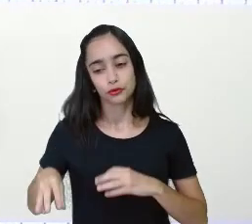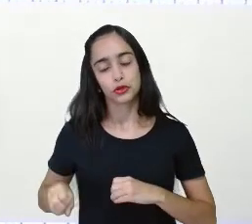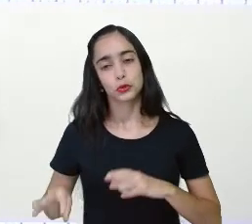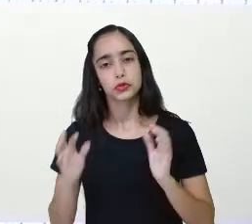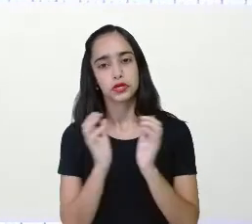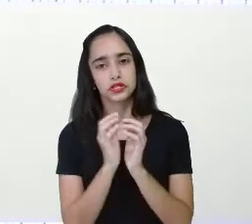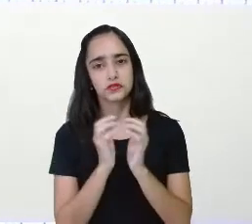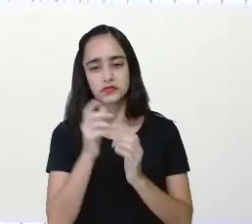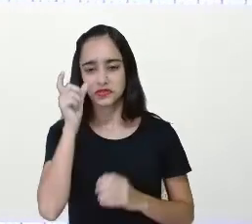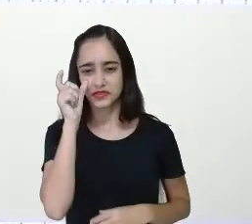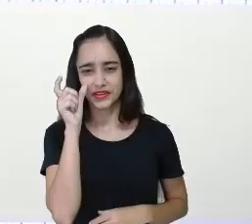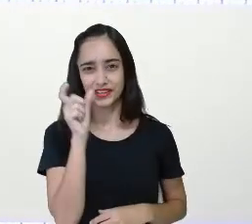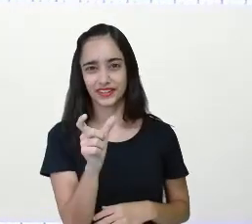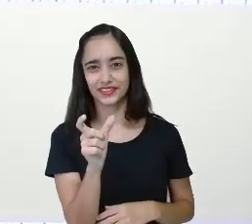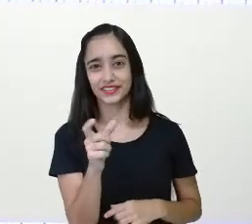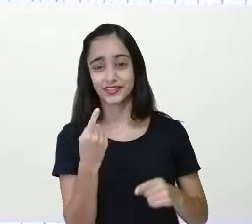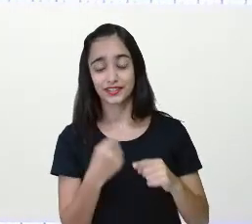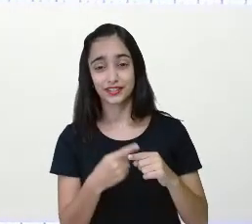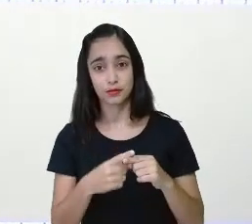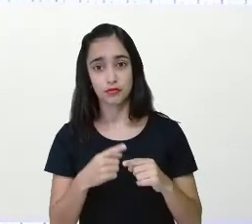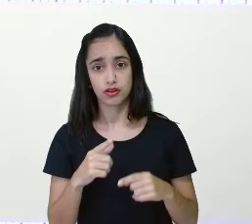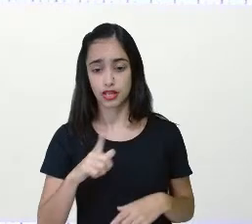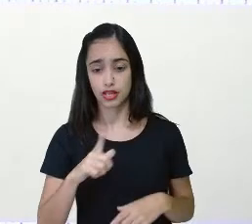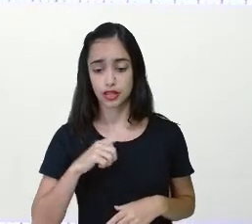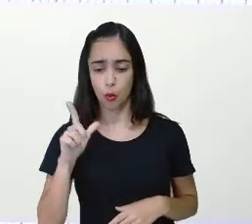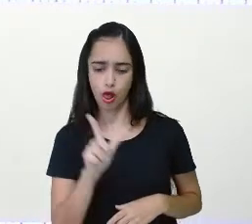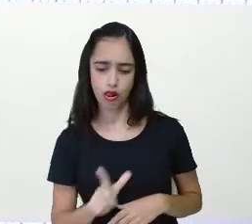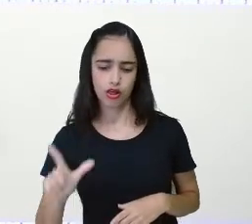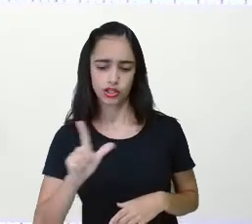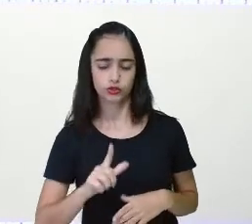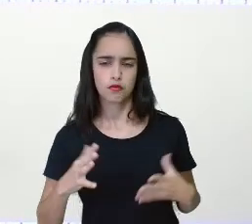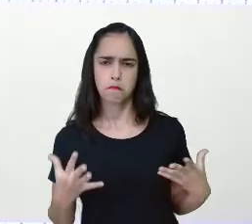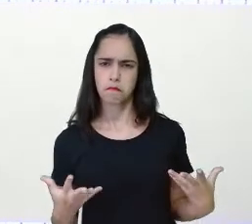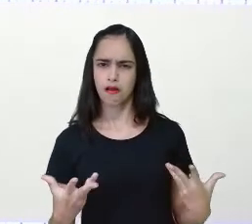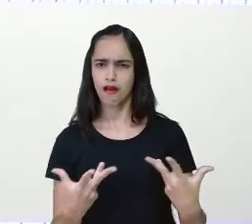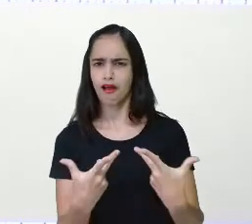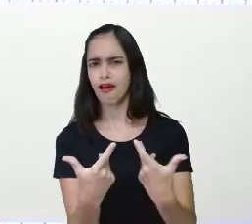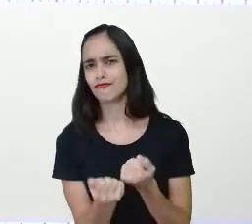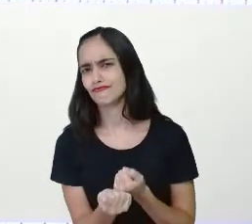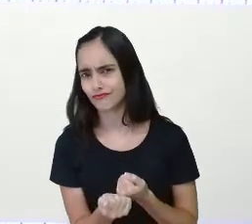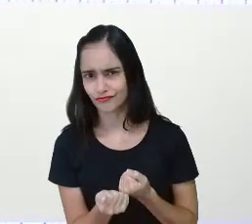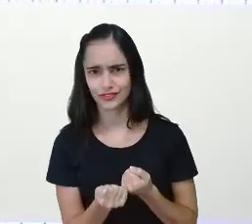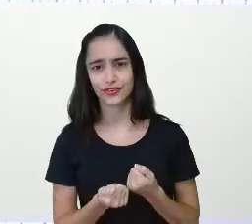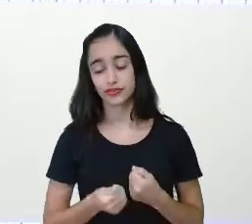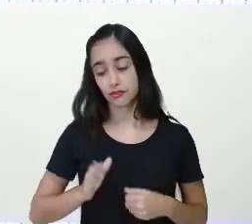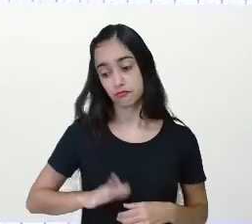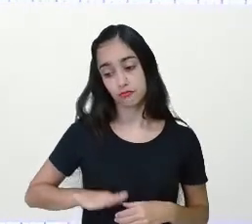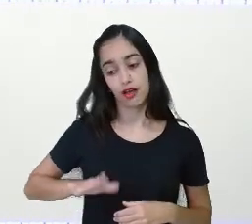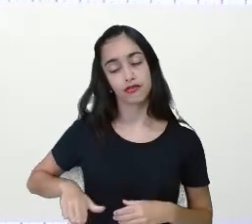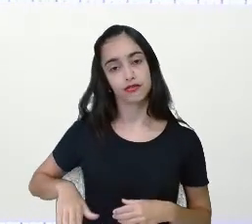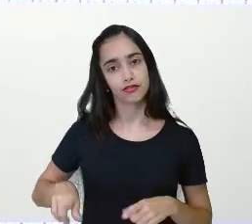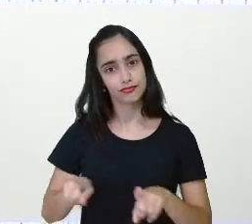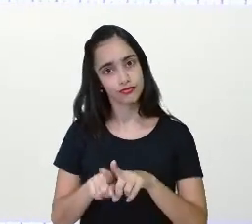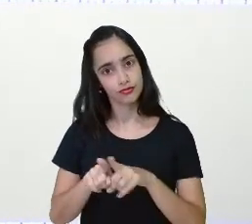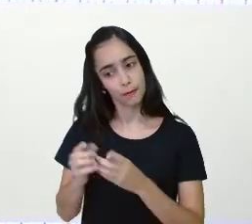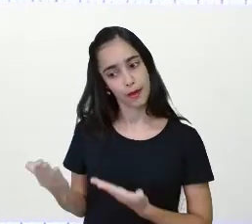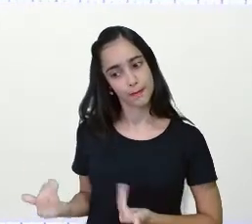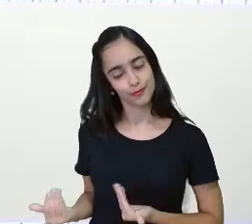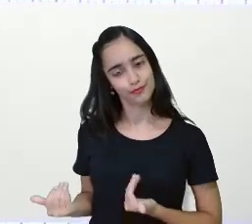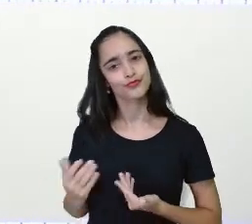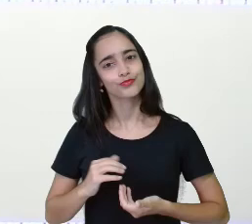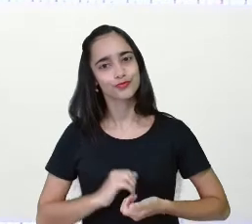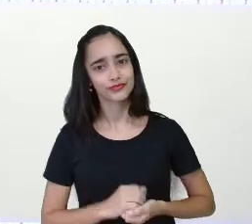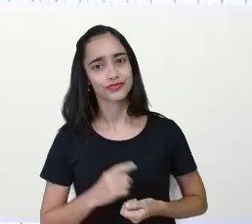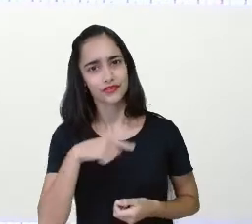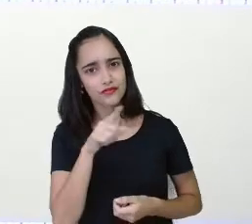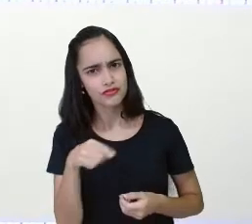Cecília Meirelles tem uma literatura riquíssima, não é? Infanto-juvenil, que você não pode perder e pode